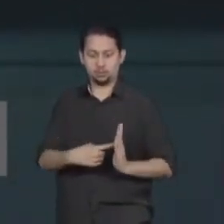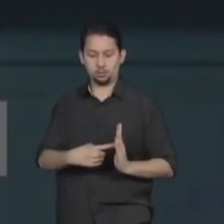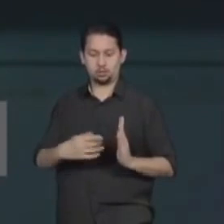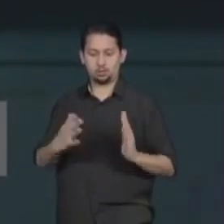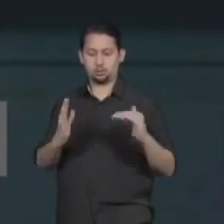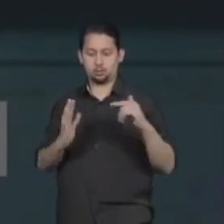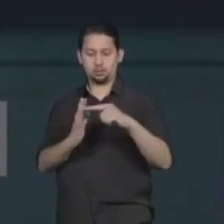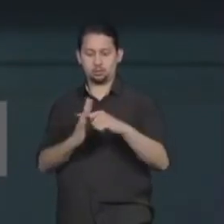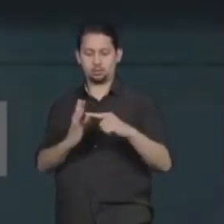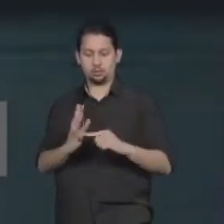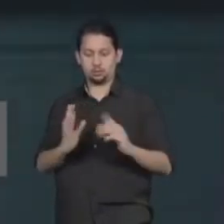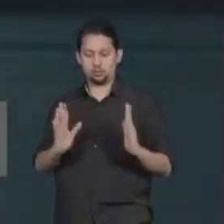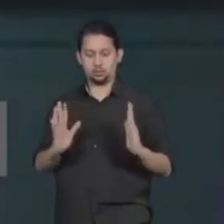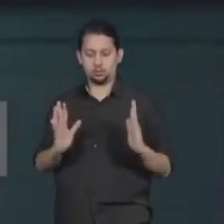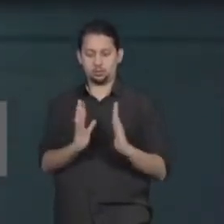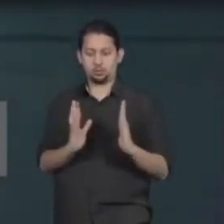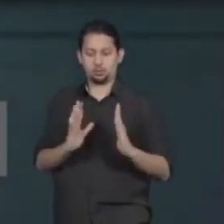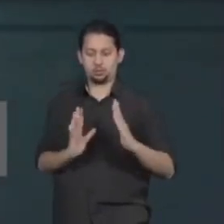Tá?